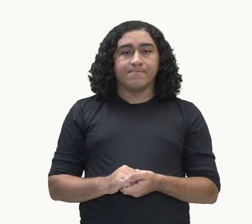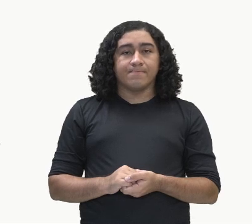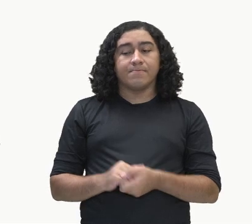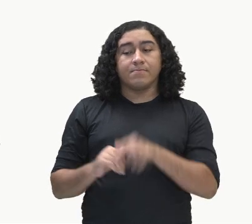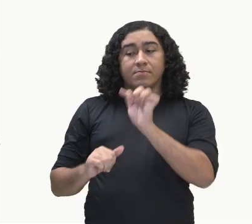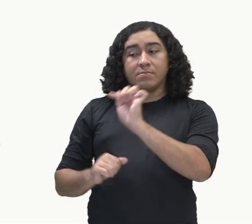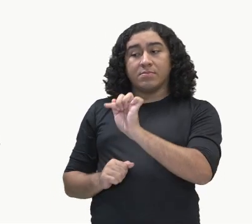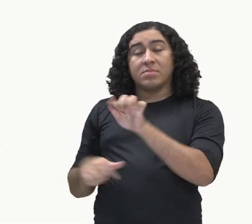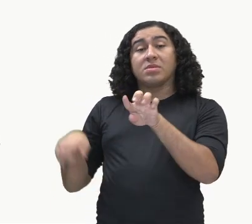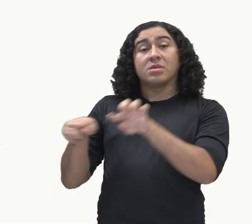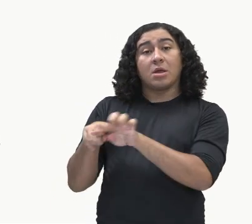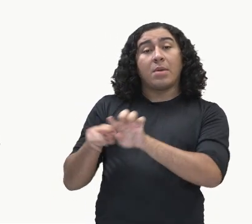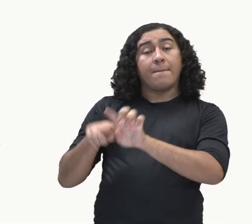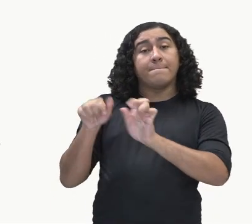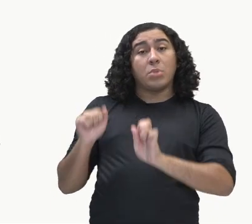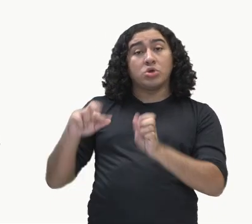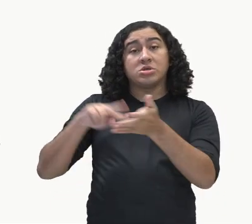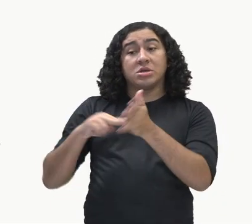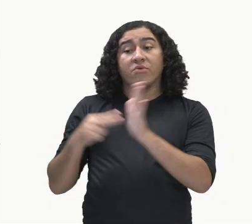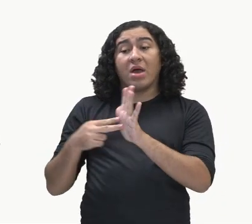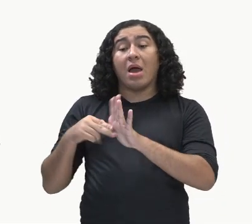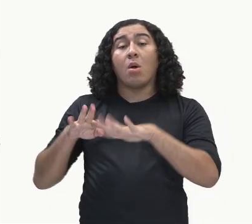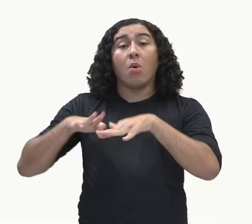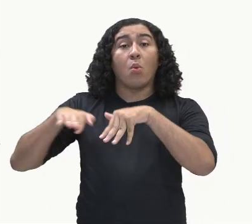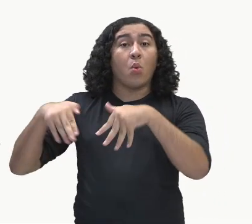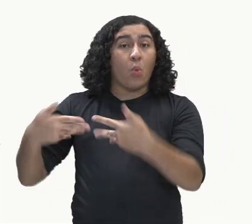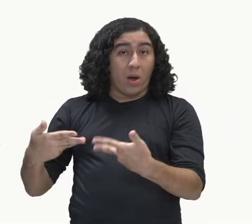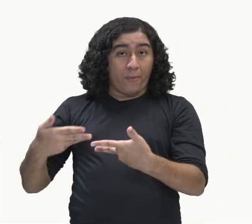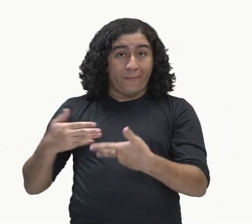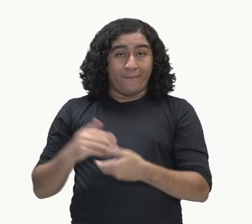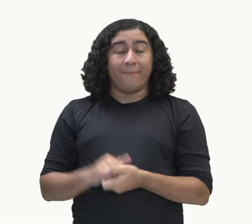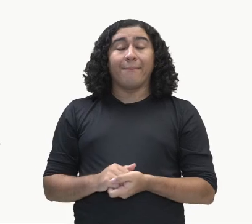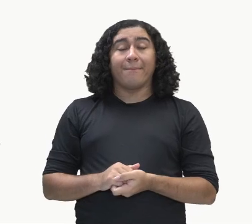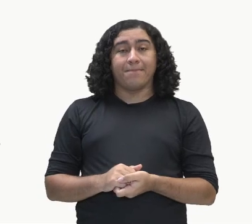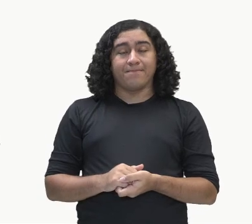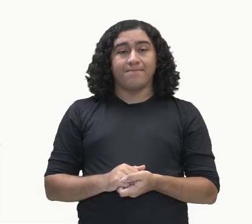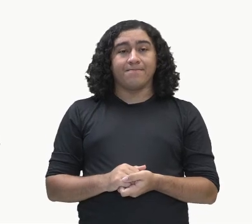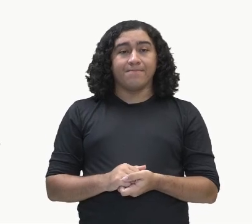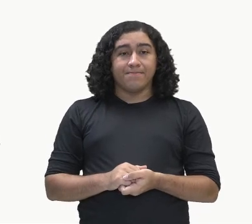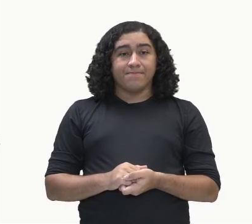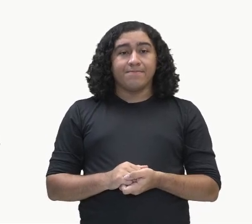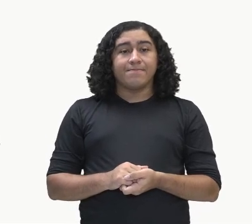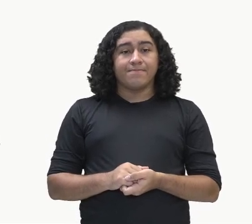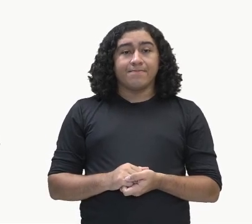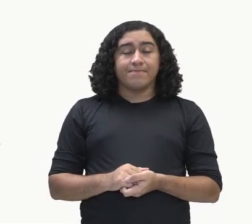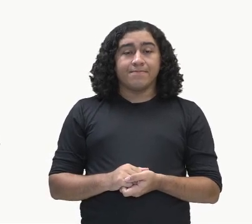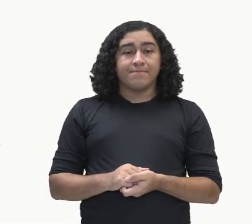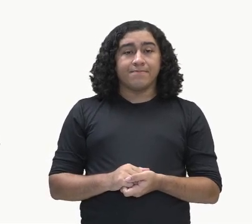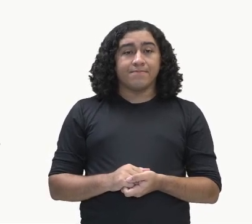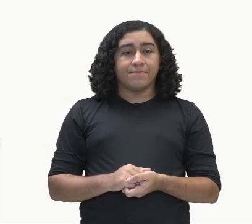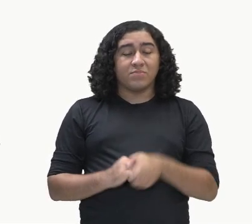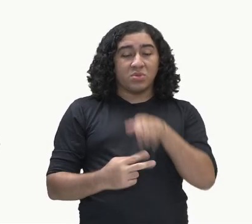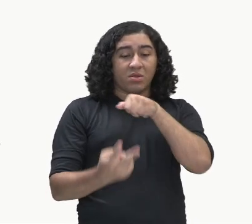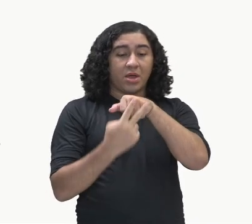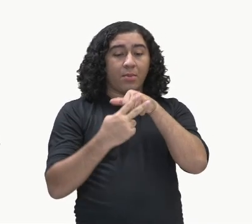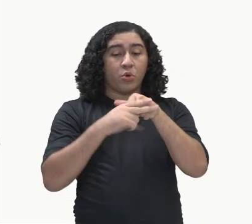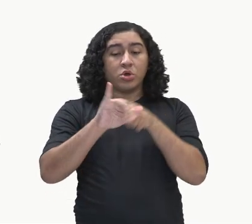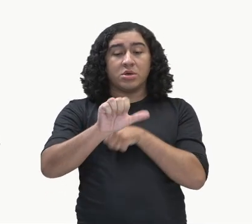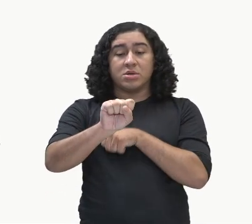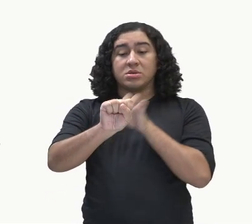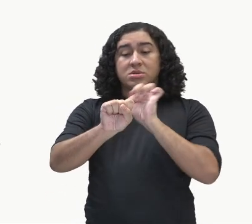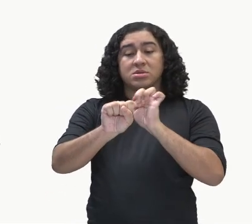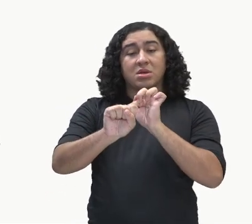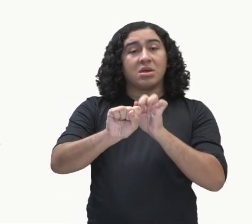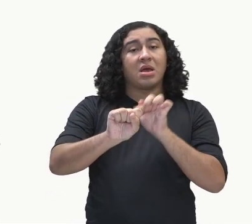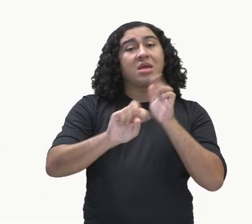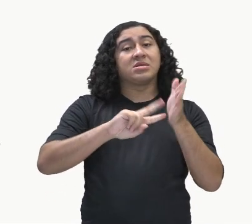significar qual, não é verdade? Então, o que, o verbo to be Is significa é ou está.